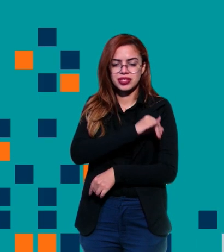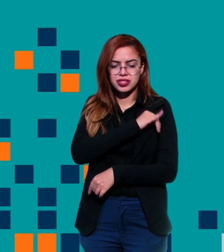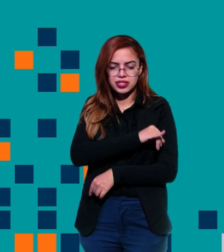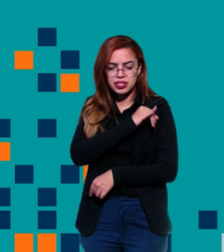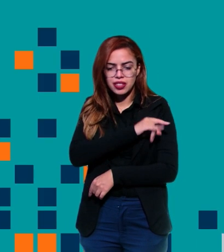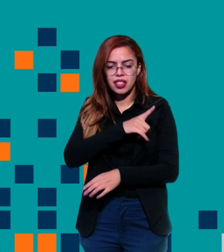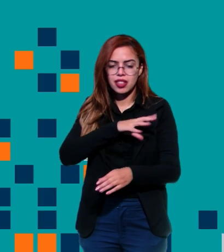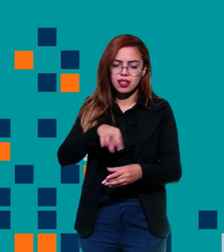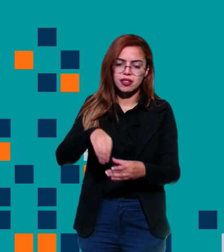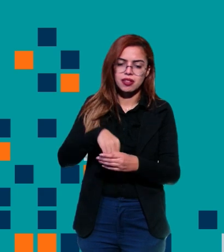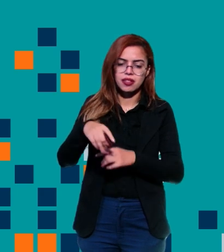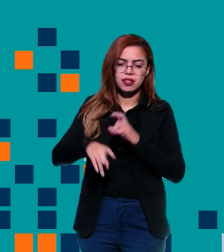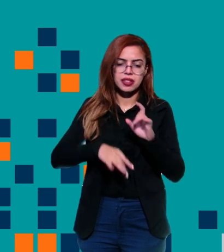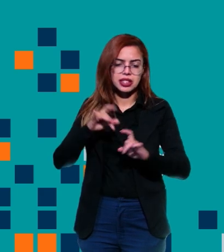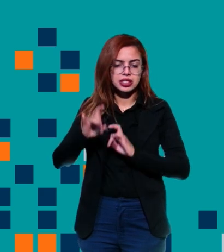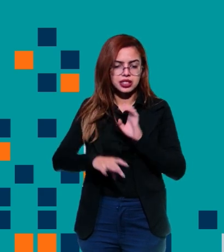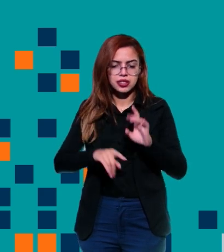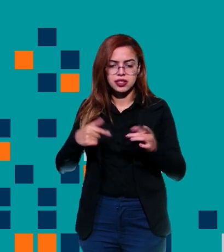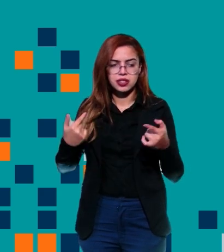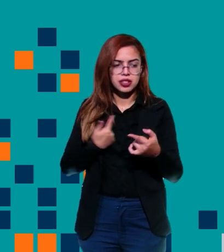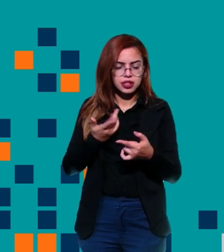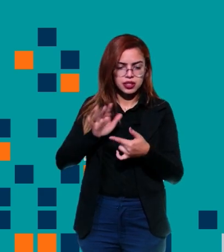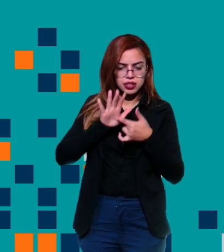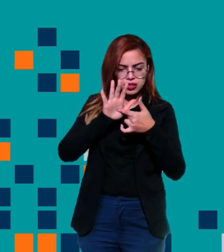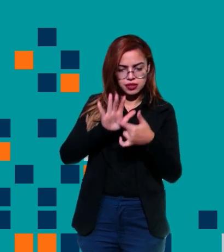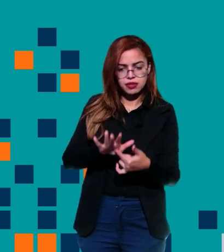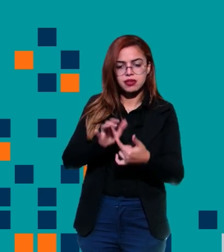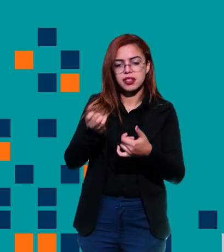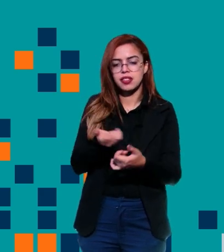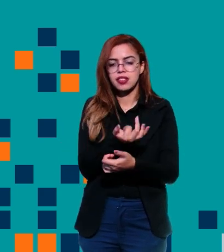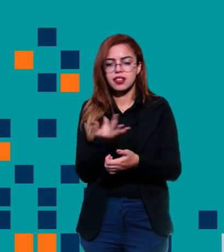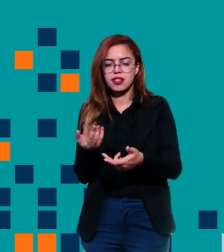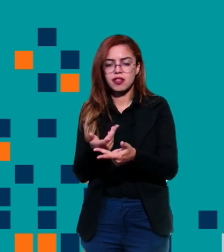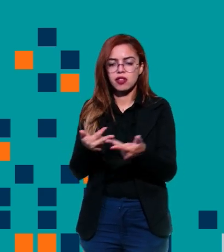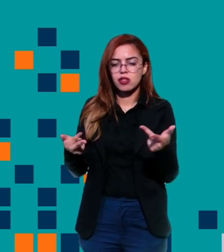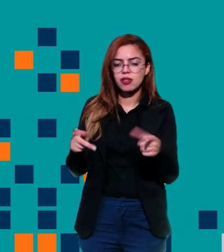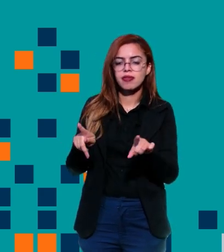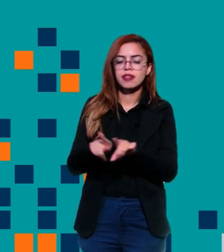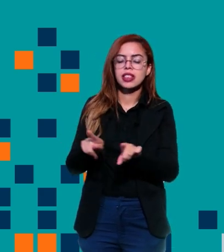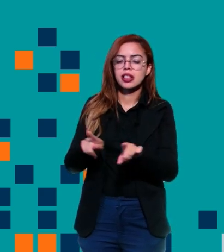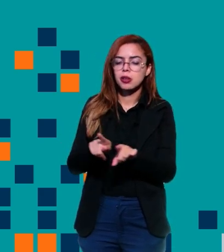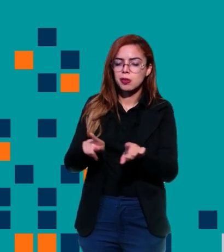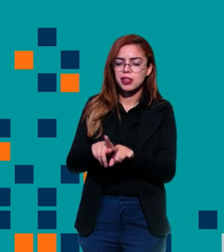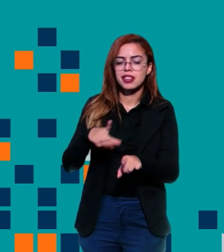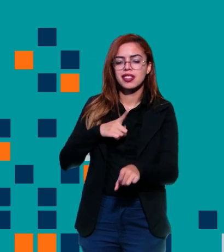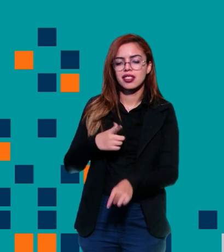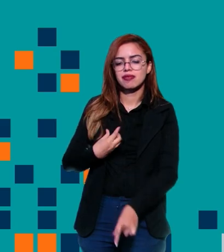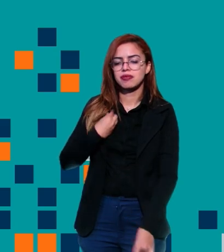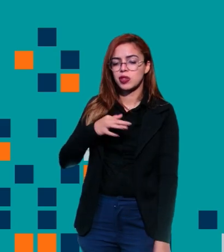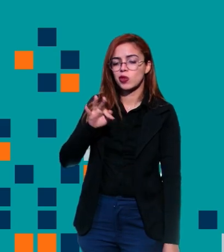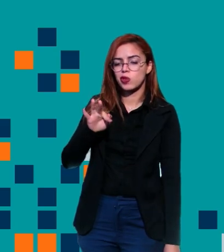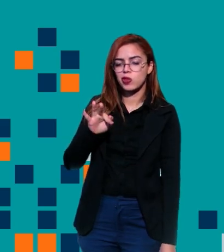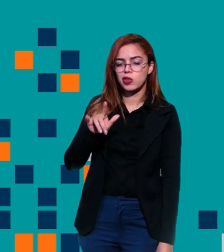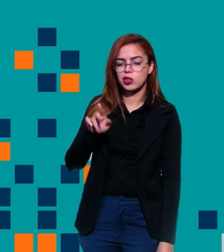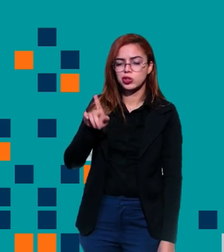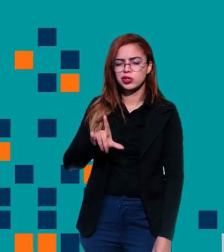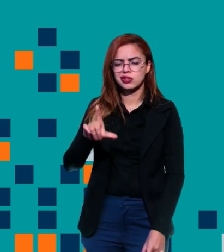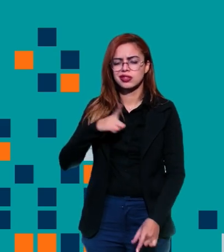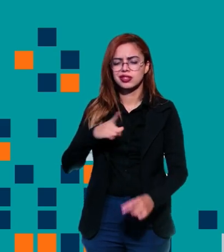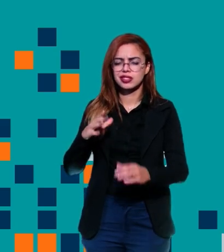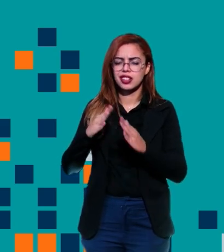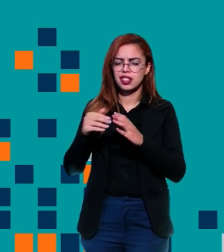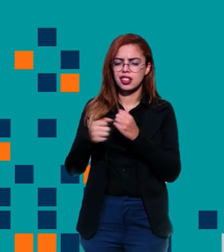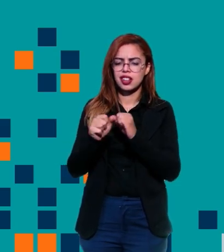que a gente experimentou também várias coisas, que é um fluxo, é uma casa enorme,